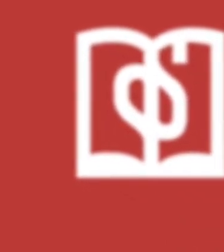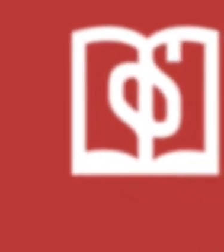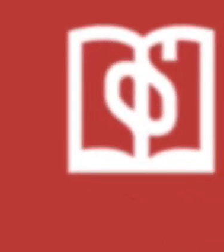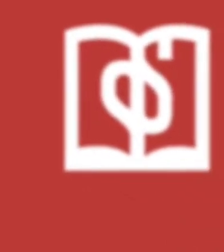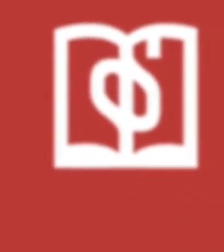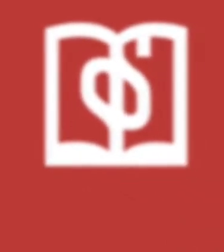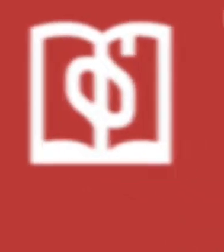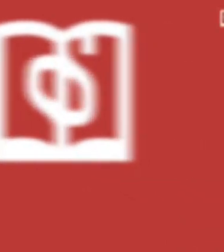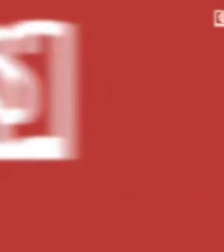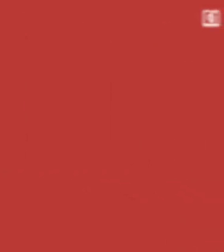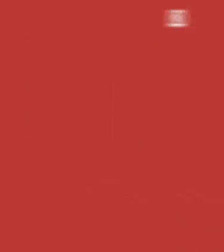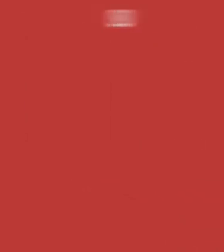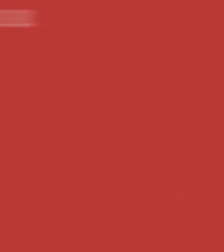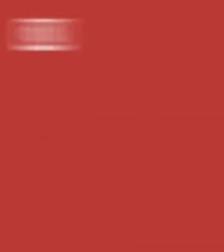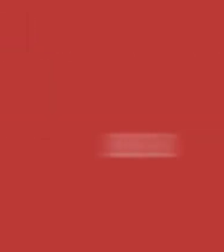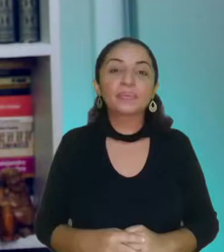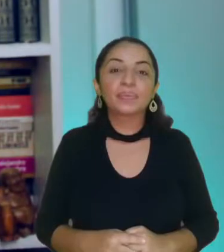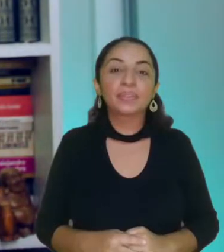o Kirk Douglas.